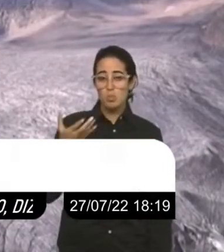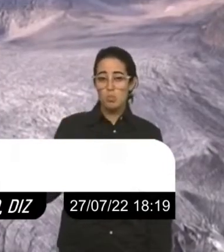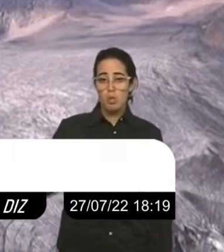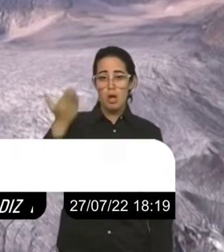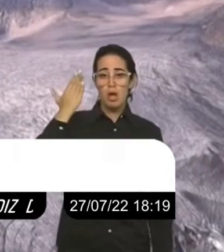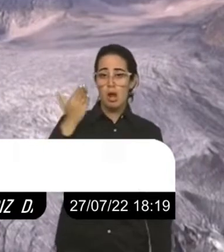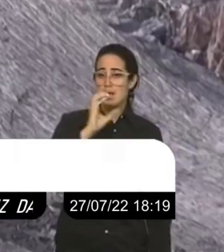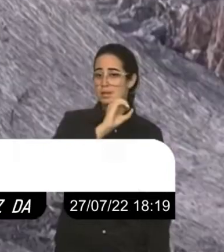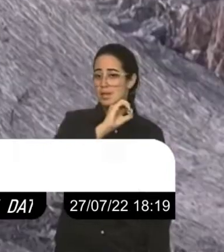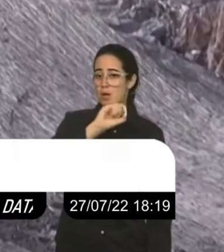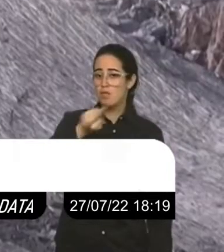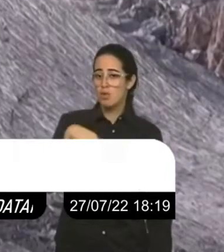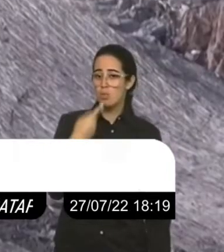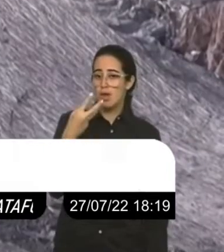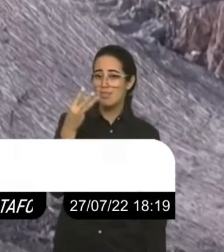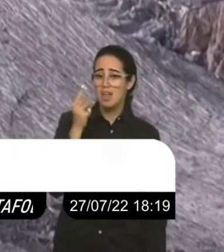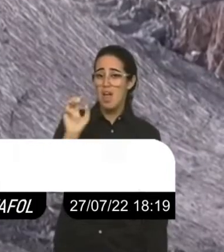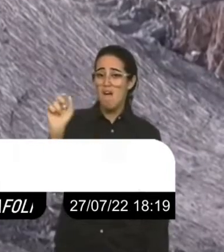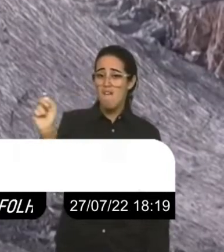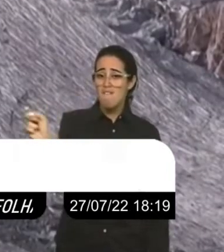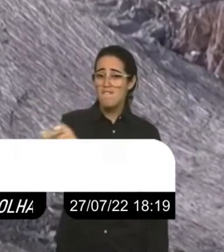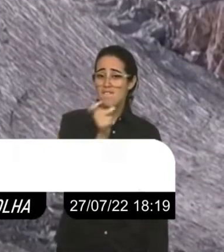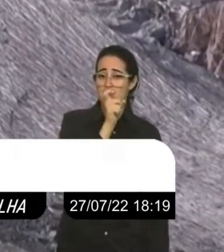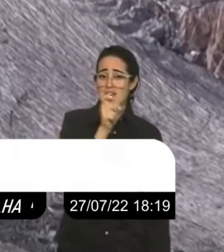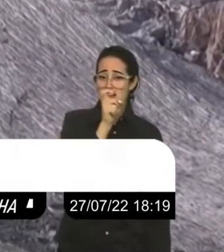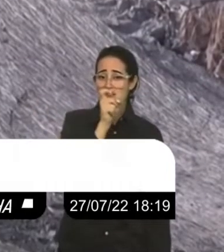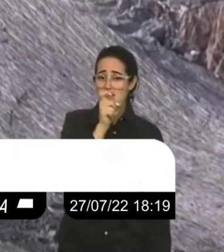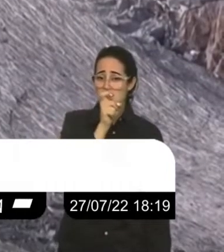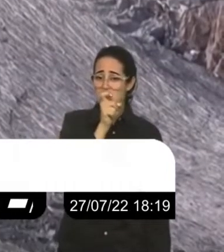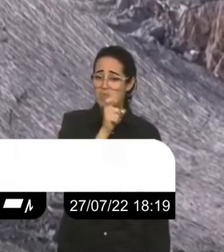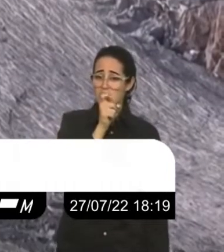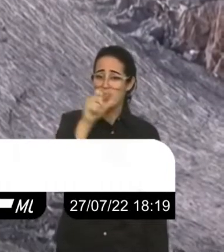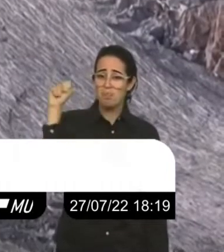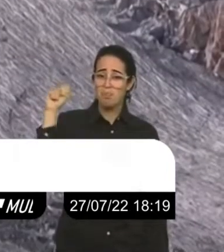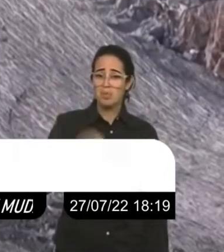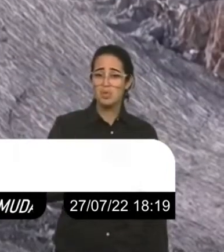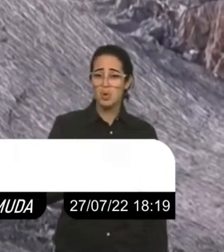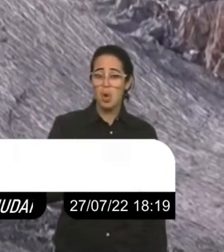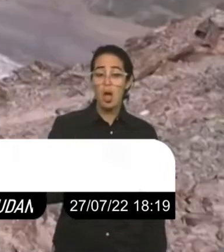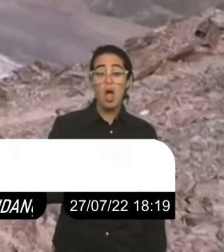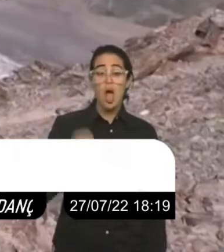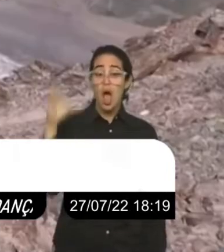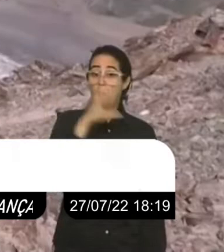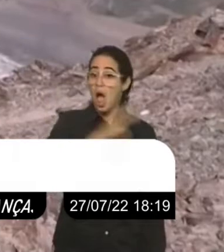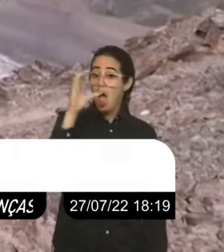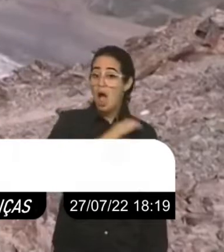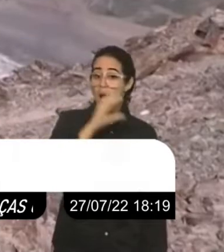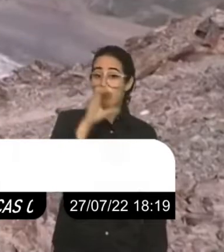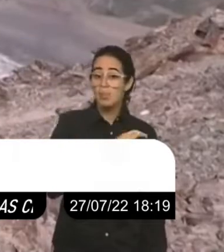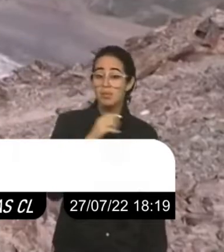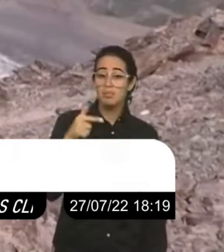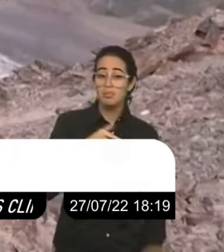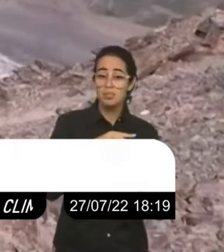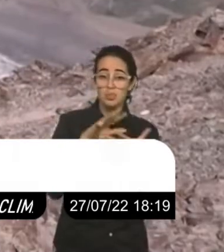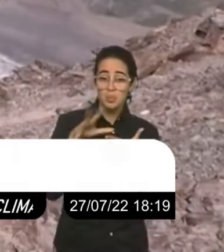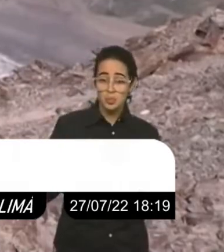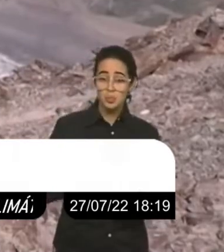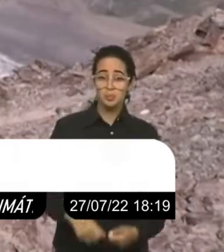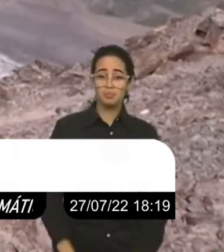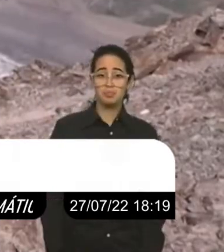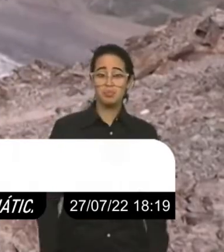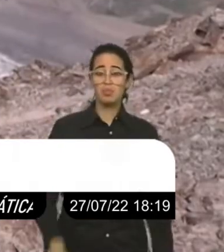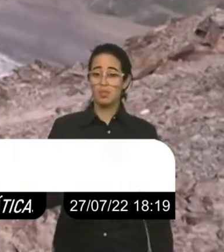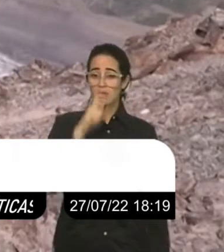de 0,3 graus Celsius por década, duas vezes mais rápido do que a média global. Desde o